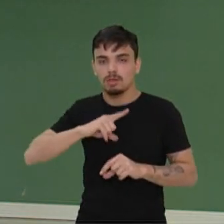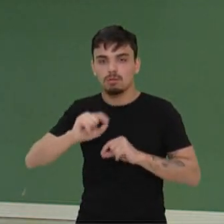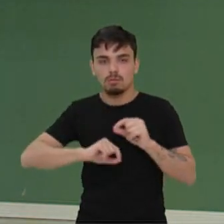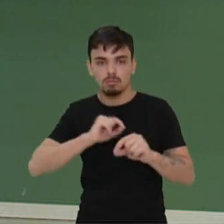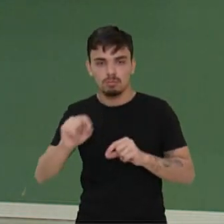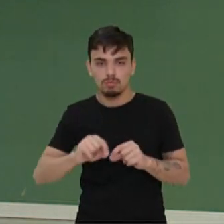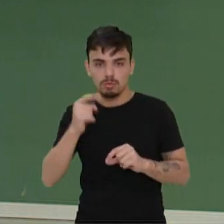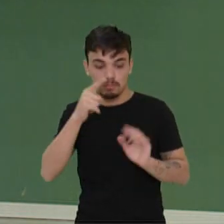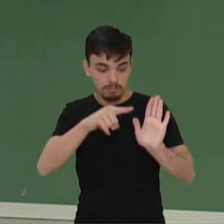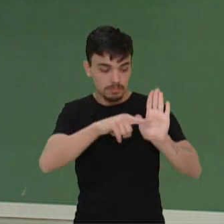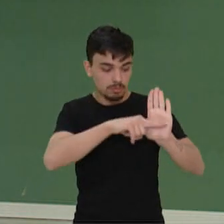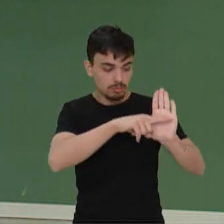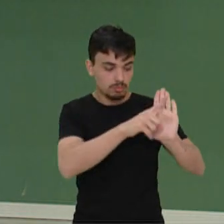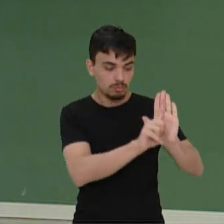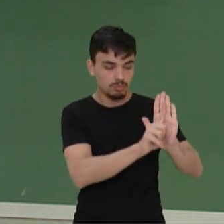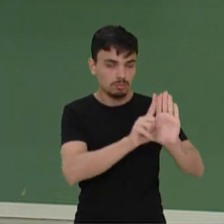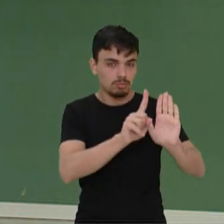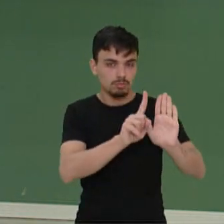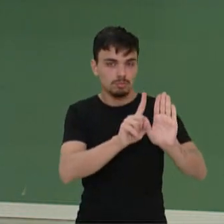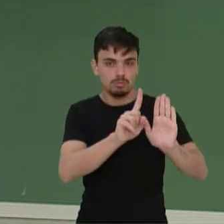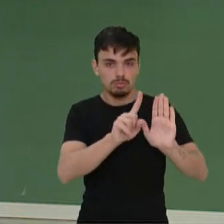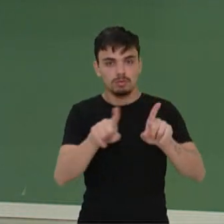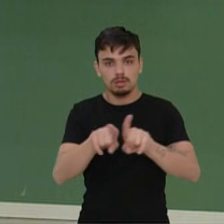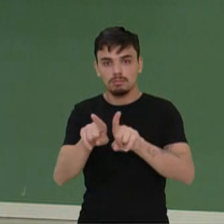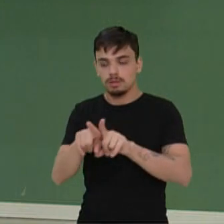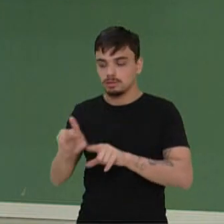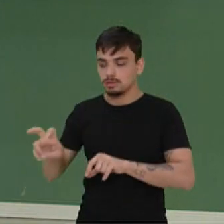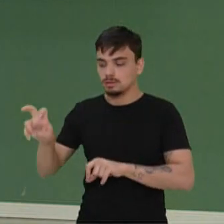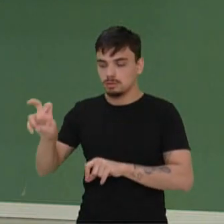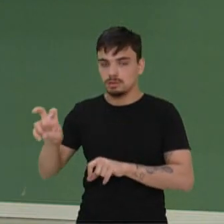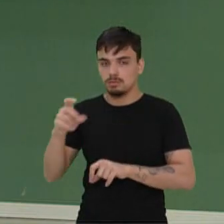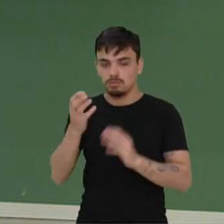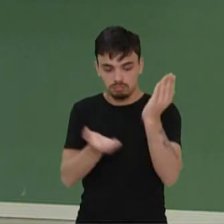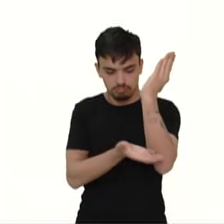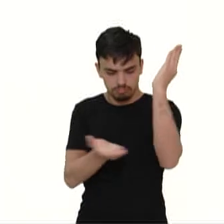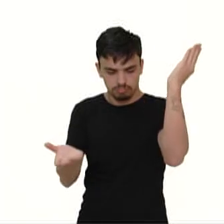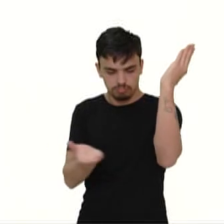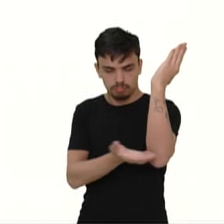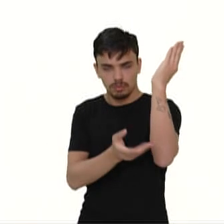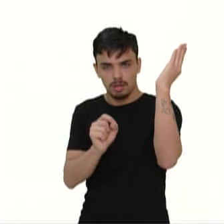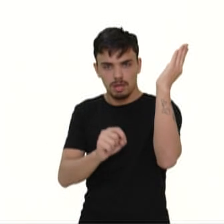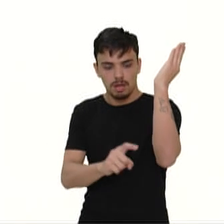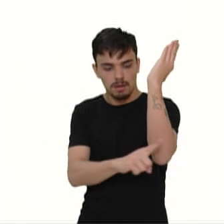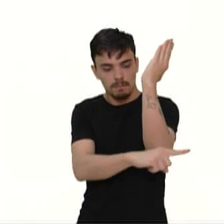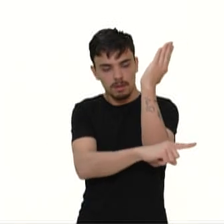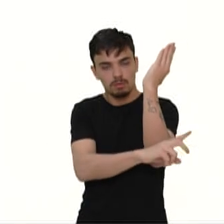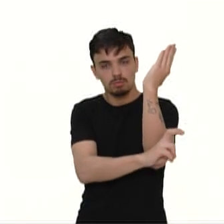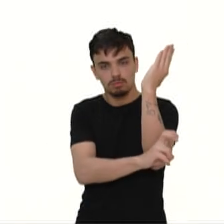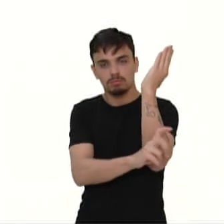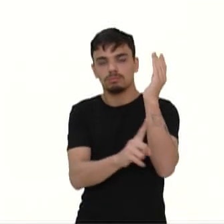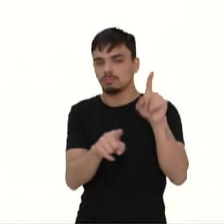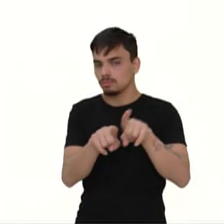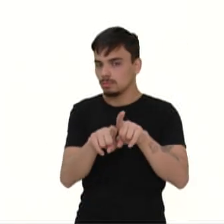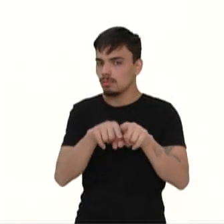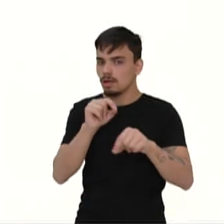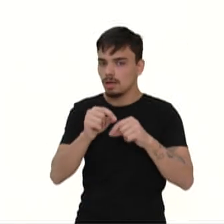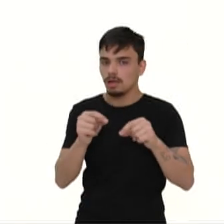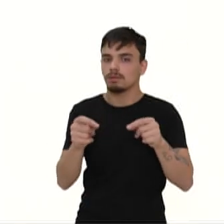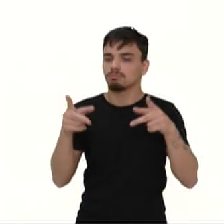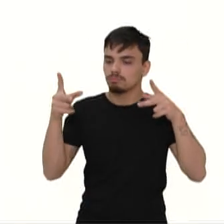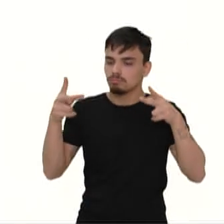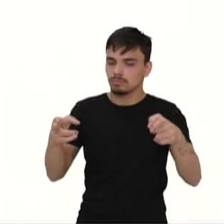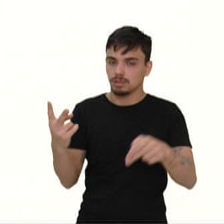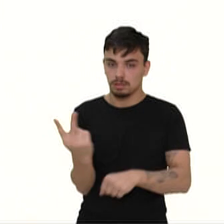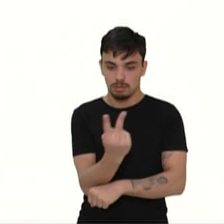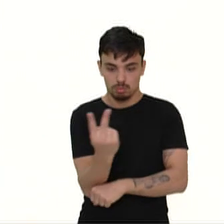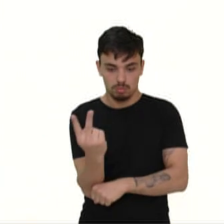1 e o 5. Menos 1 e o 5, eles são simétricos também em relação ao 2. Beleza? Tá,